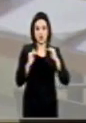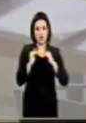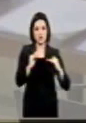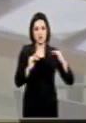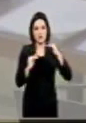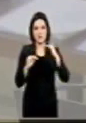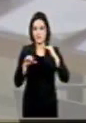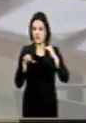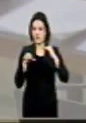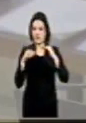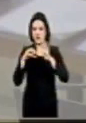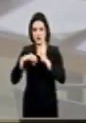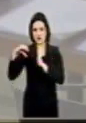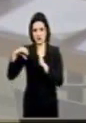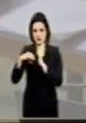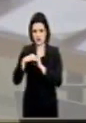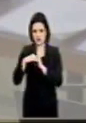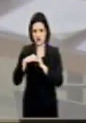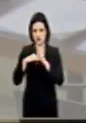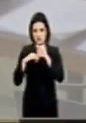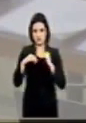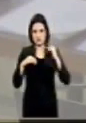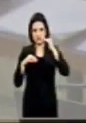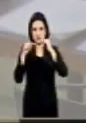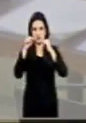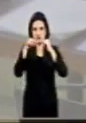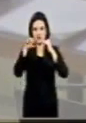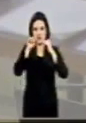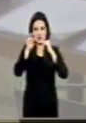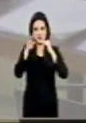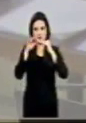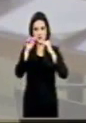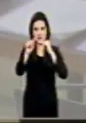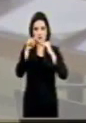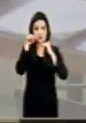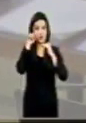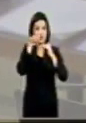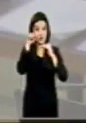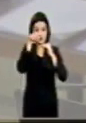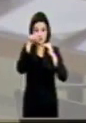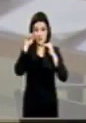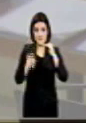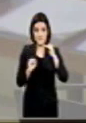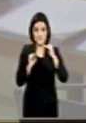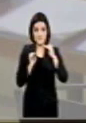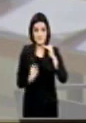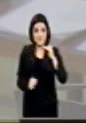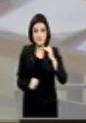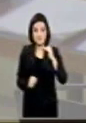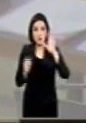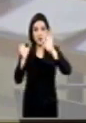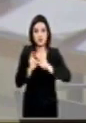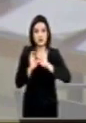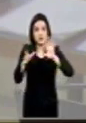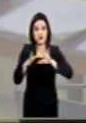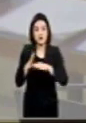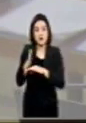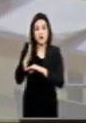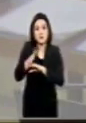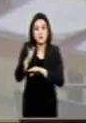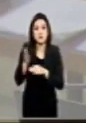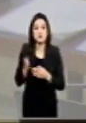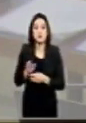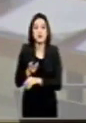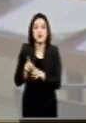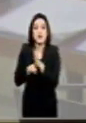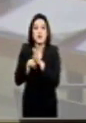pode fiscalizar e tomar medidas extremas como a invasão daquela casa pertencente ao poder da União Harmônica e